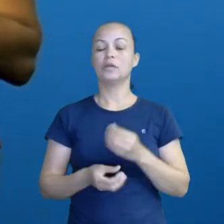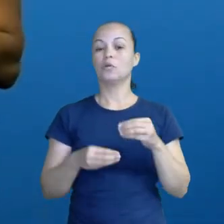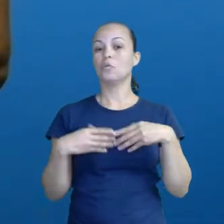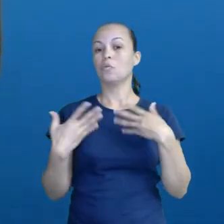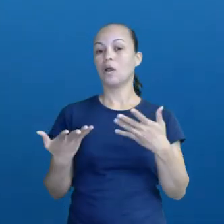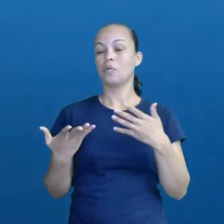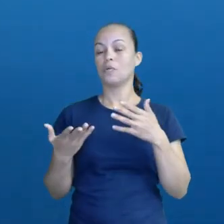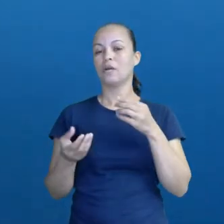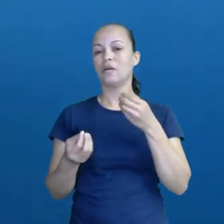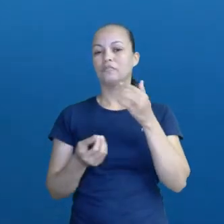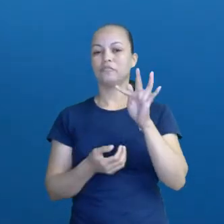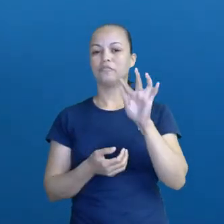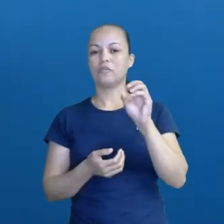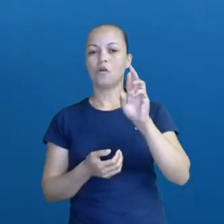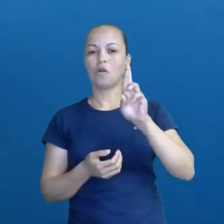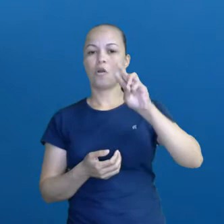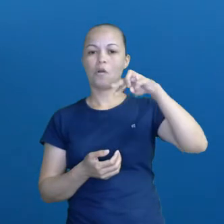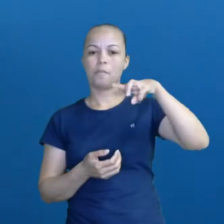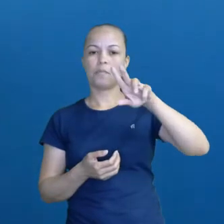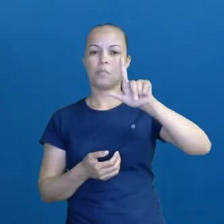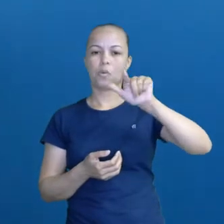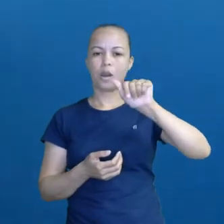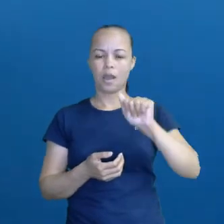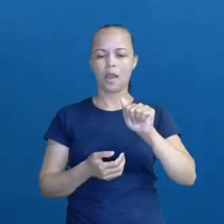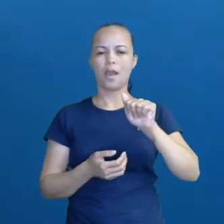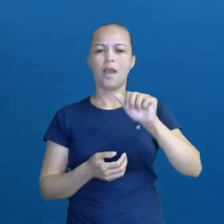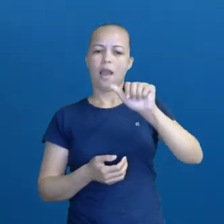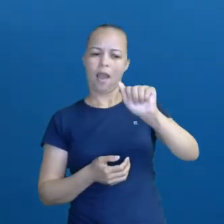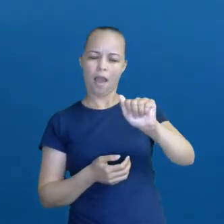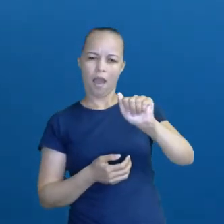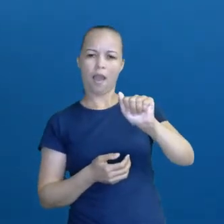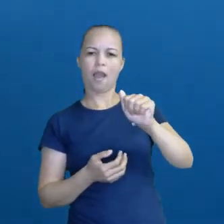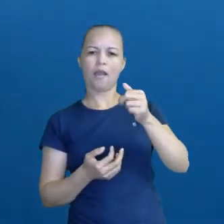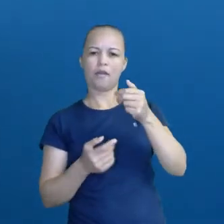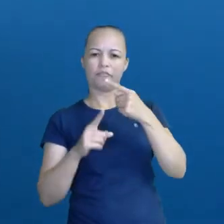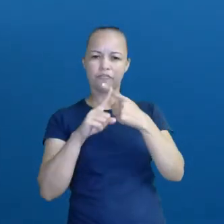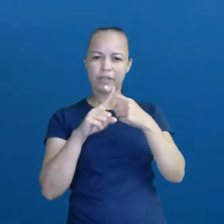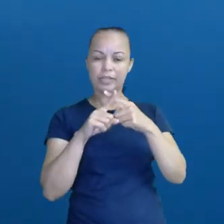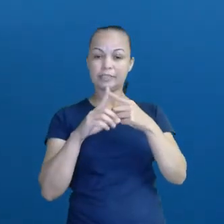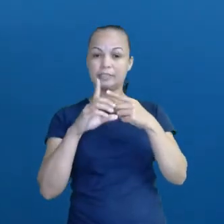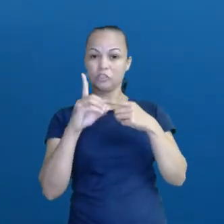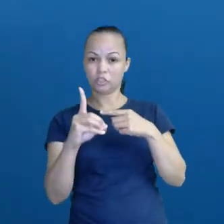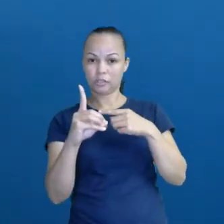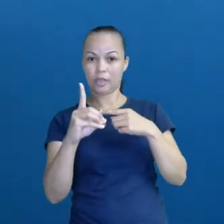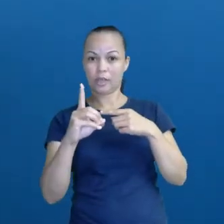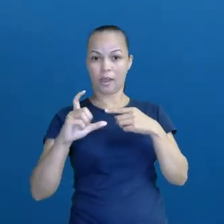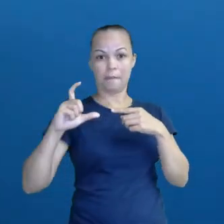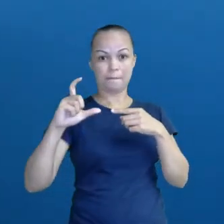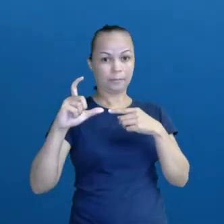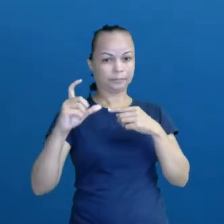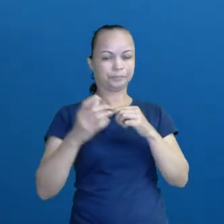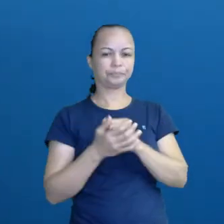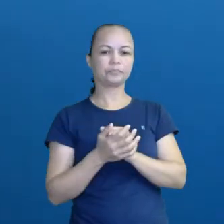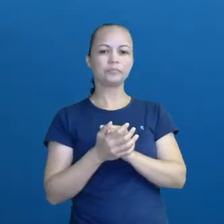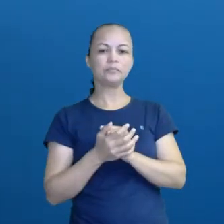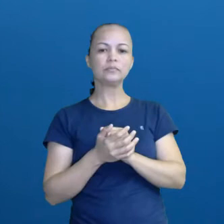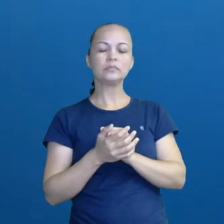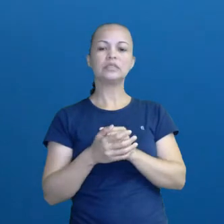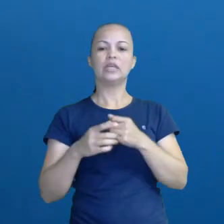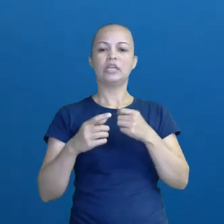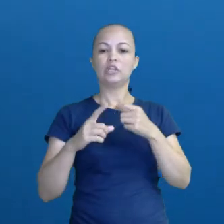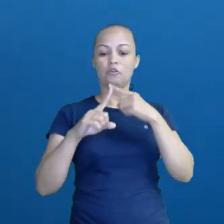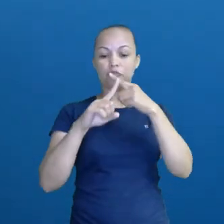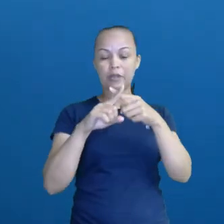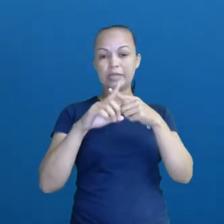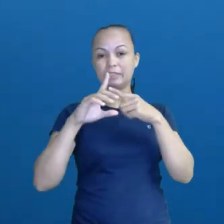Qual é a nossa forma a vezes de né Maior um vezes